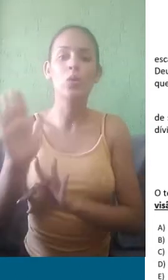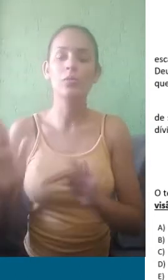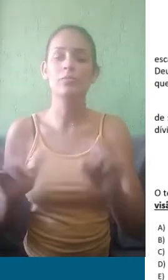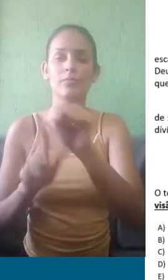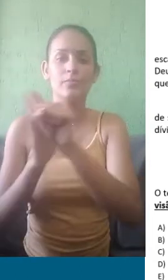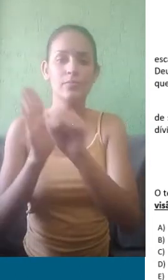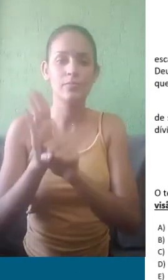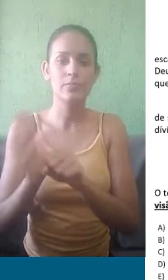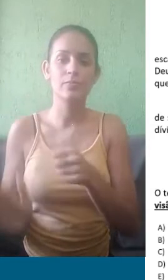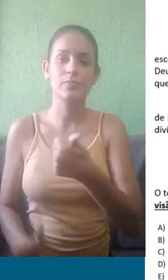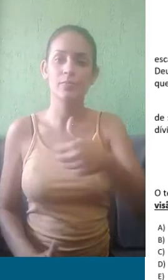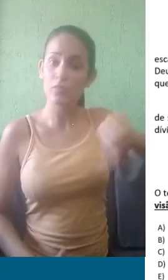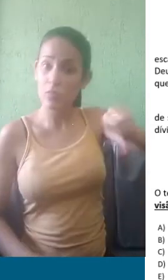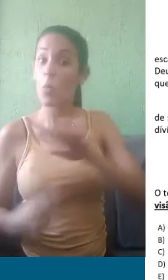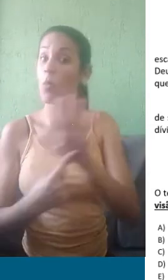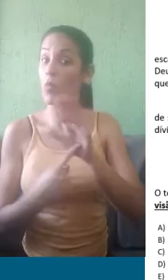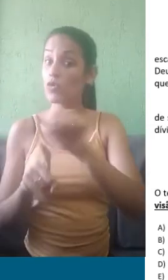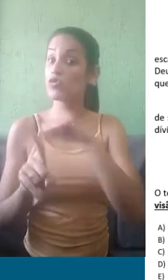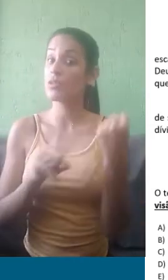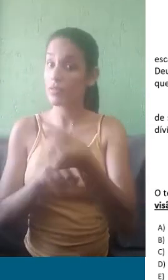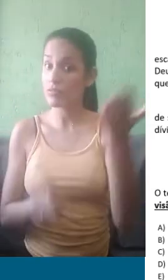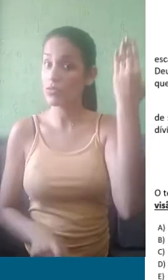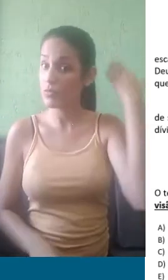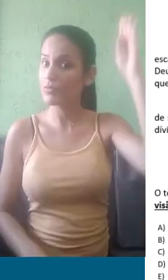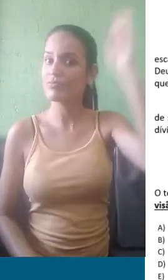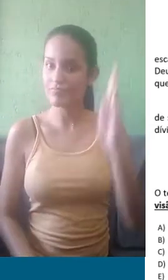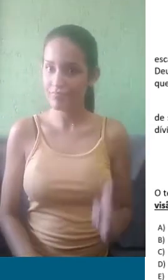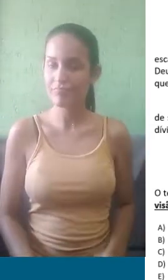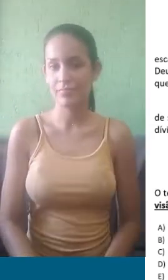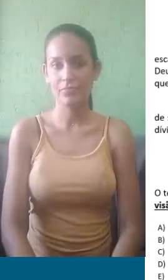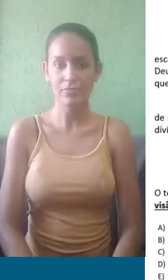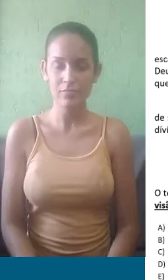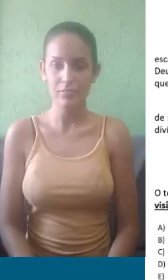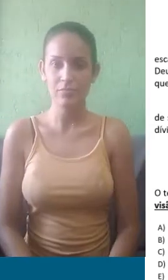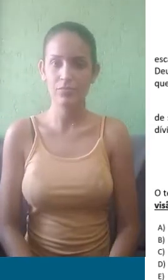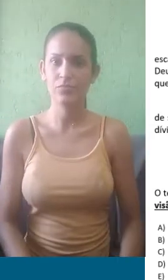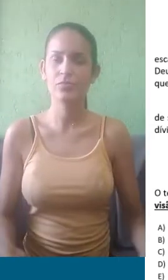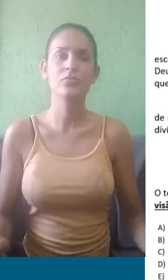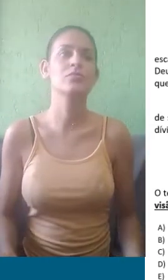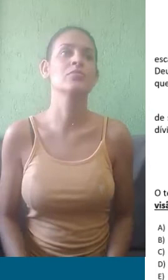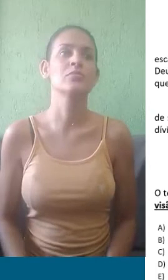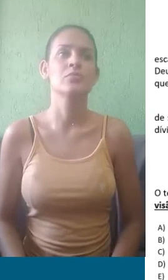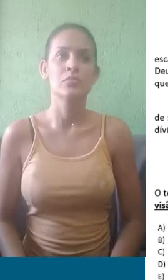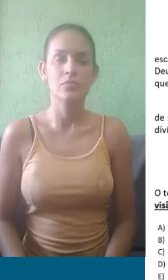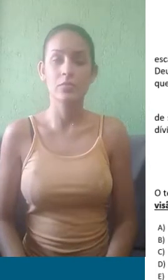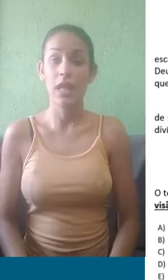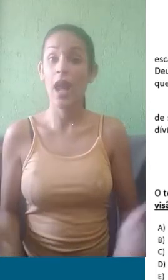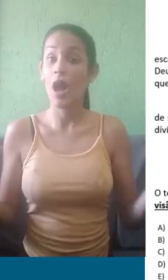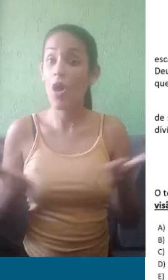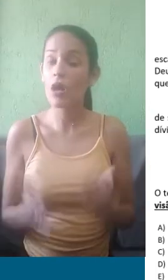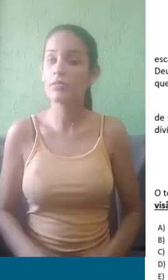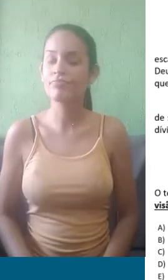representações sociais da sociedade brasileira da época. Em consonância com a estética realista, traços da